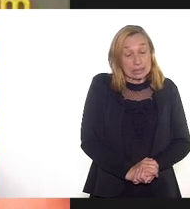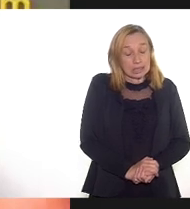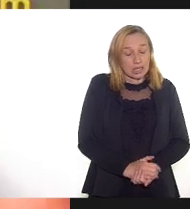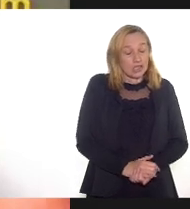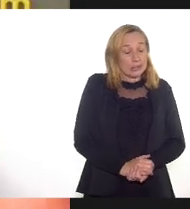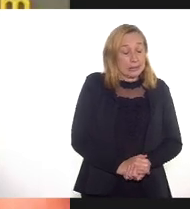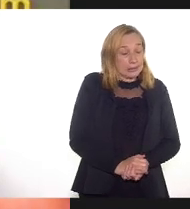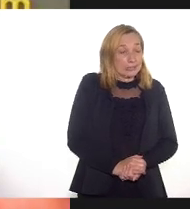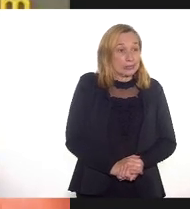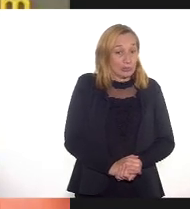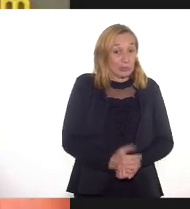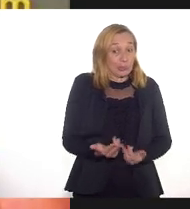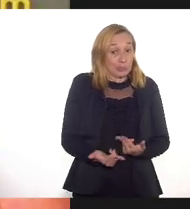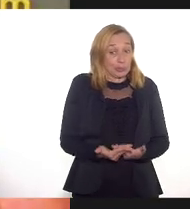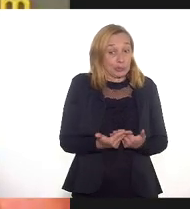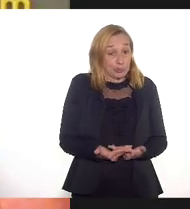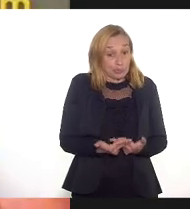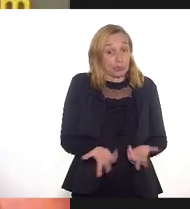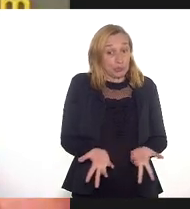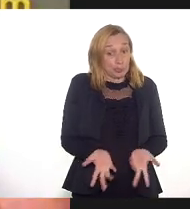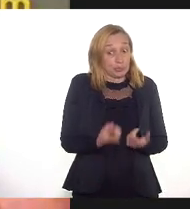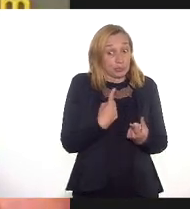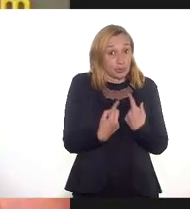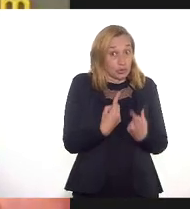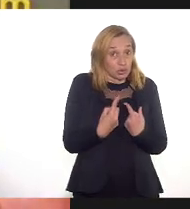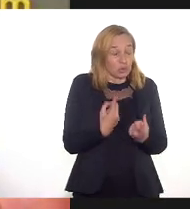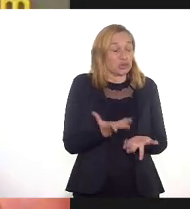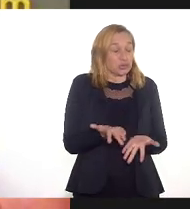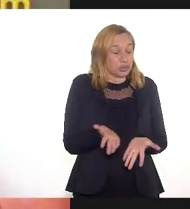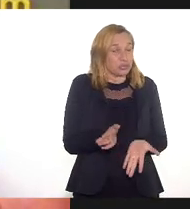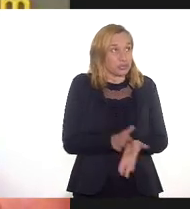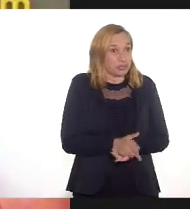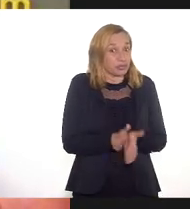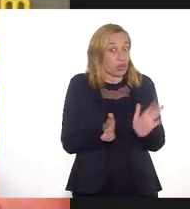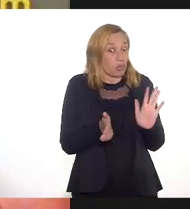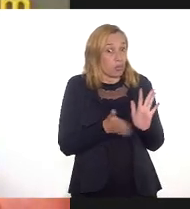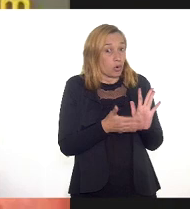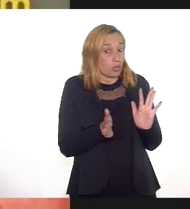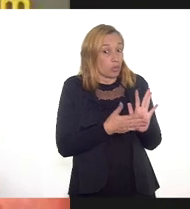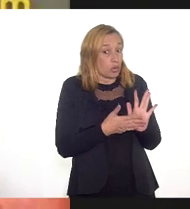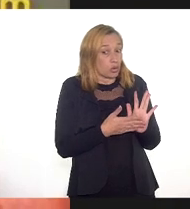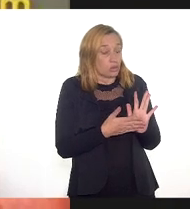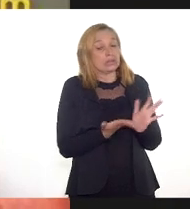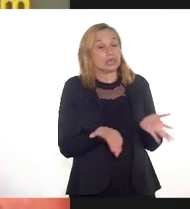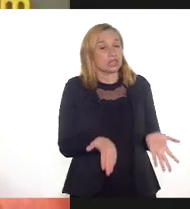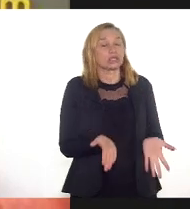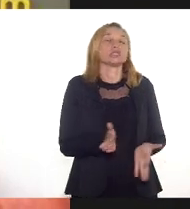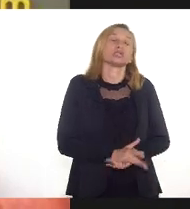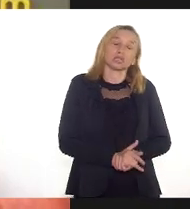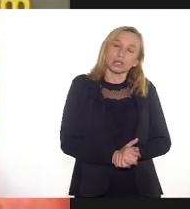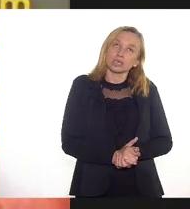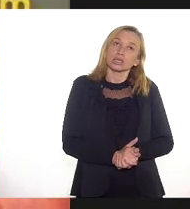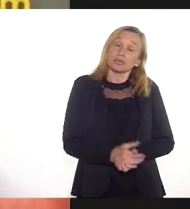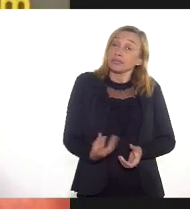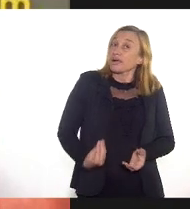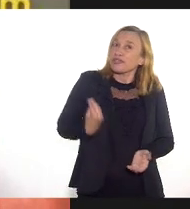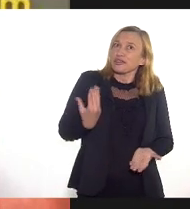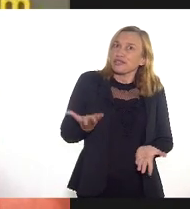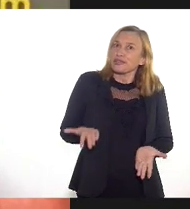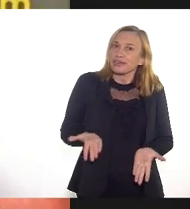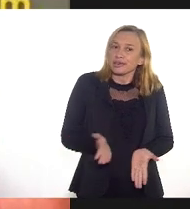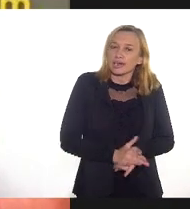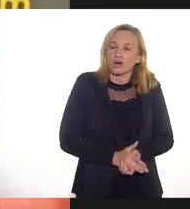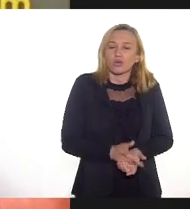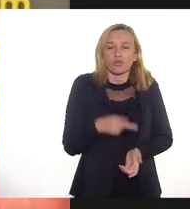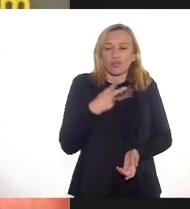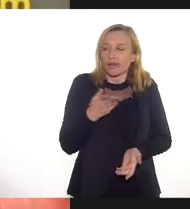debater e discutir, né, propostas que são propostas para a vida. Como